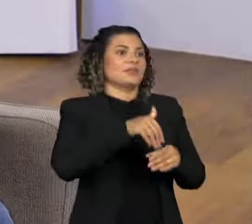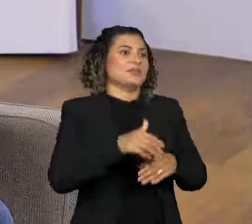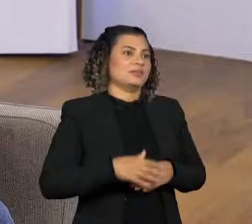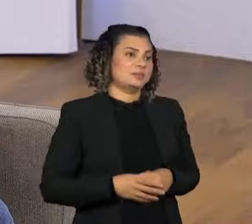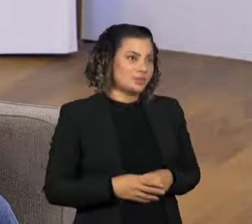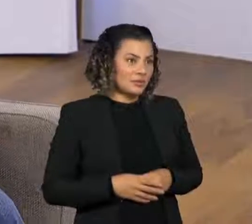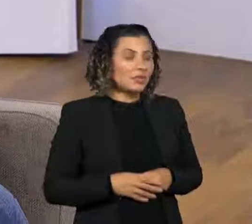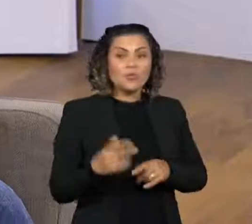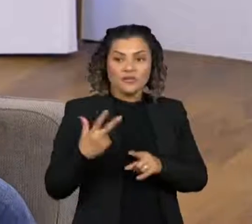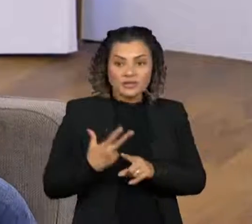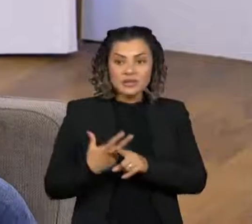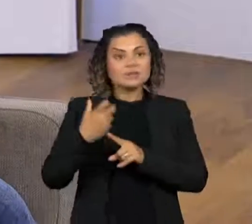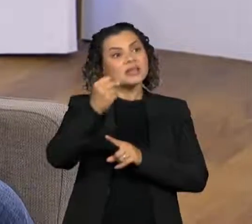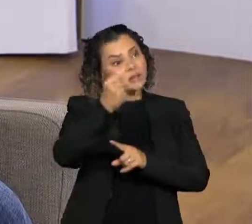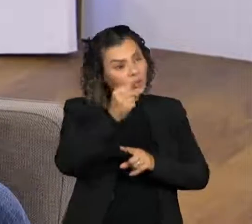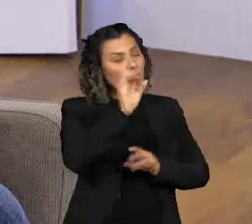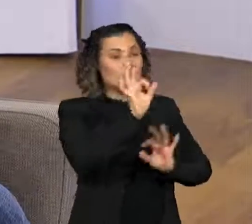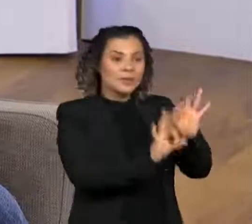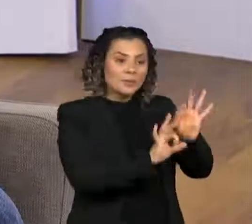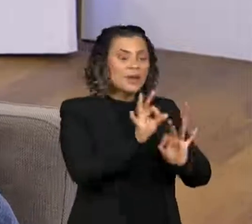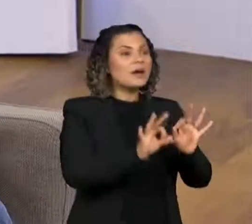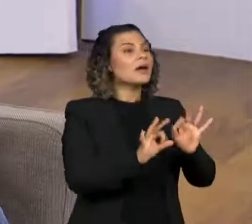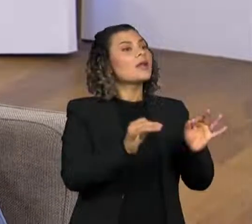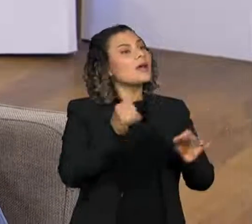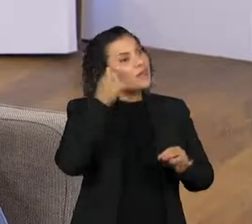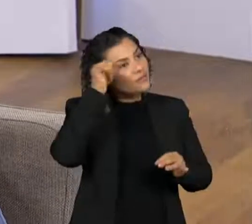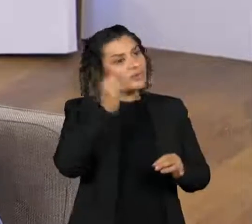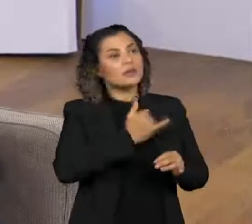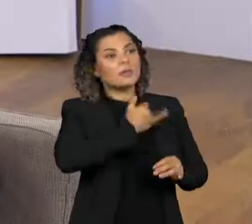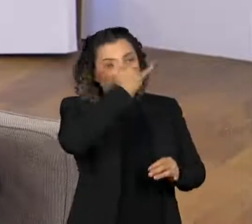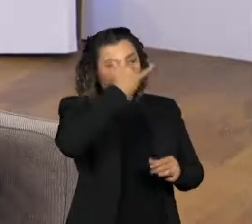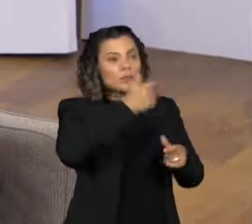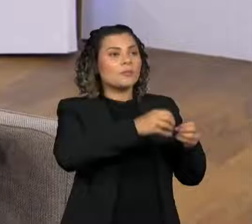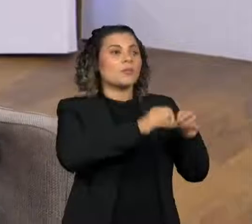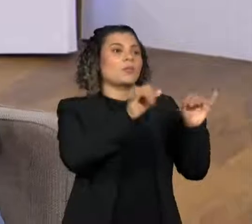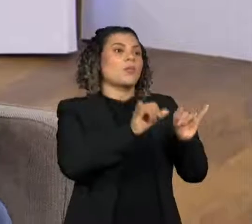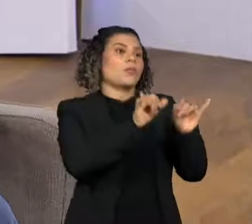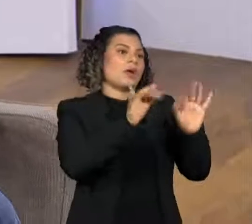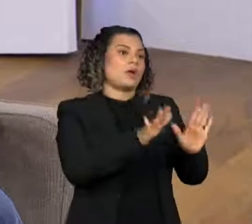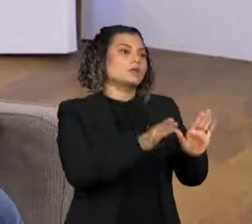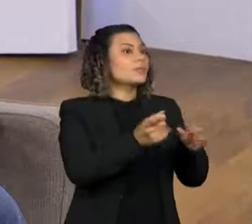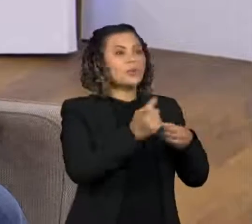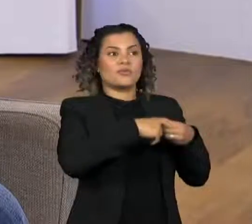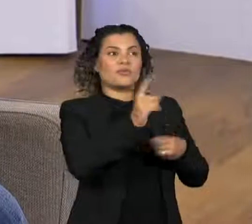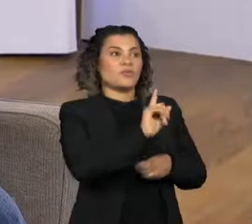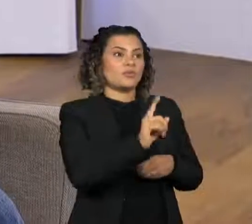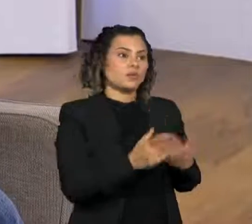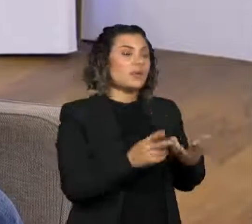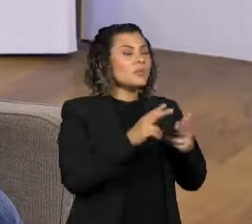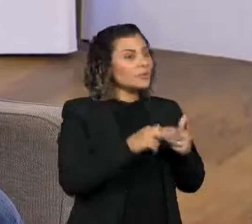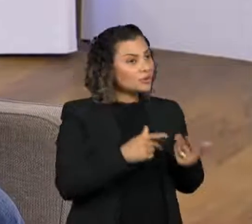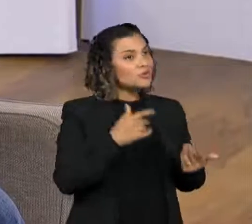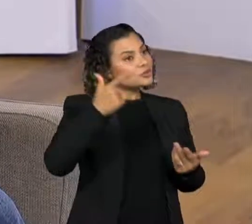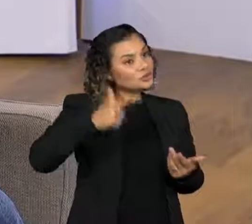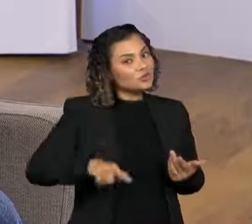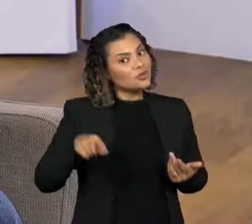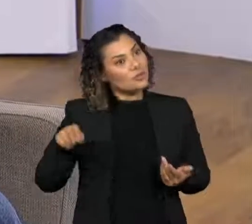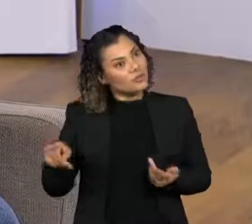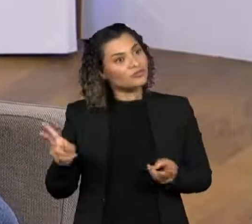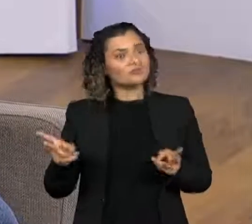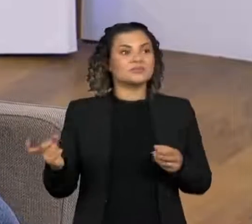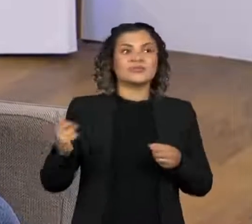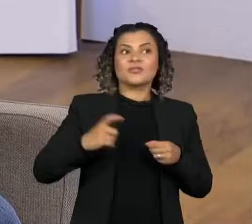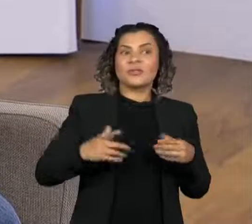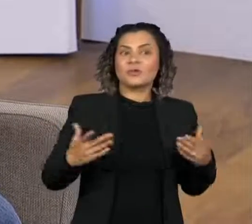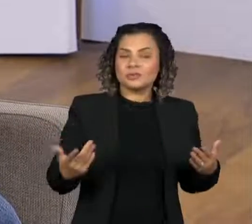e os vencedores têm que se preparar para não cometer bobagens, para que eles não voltem. Então, entra de novo num jogo que